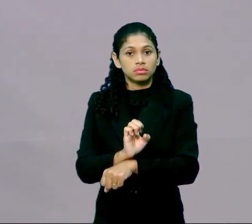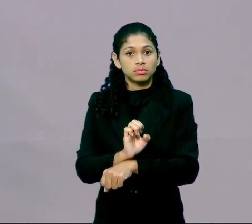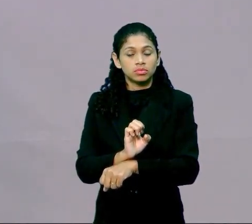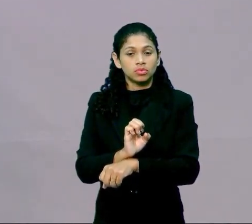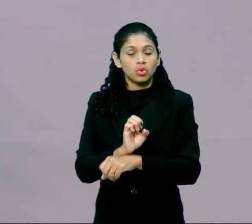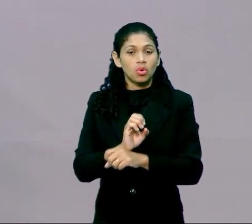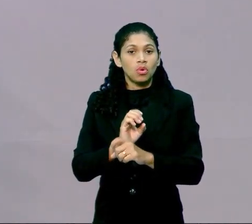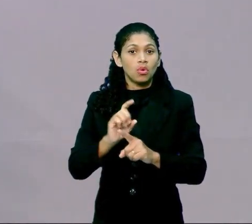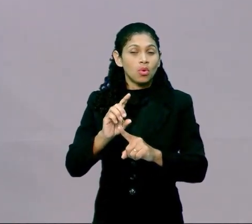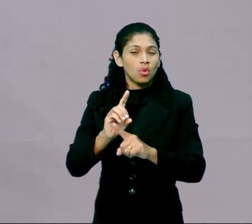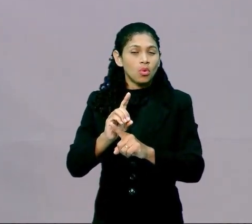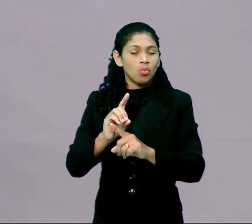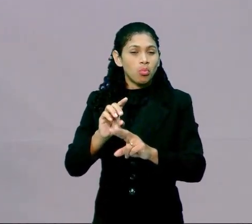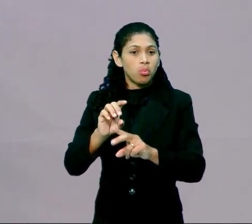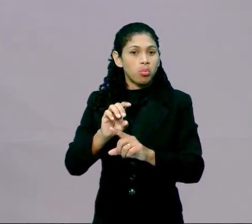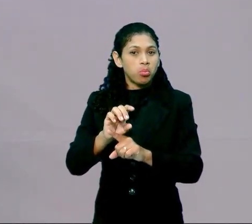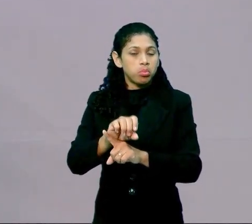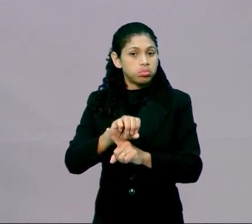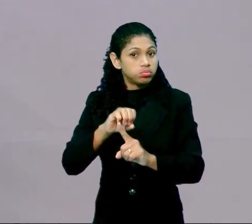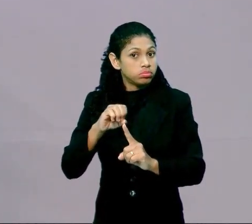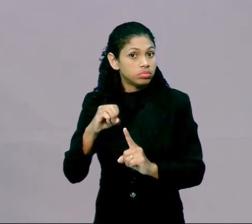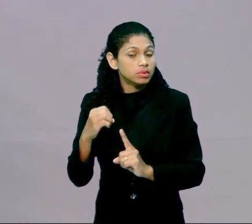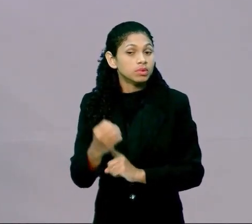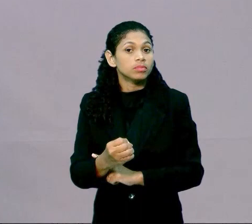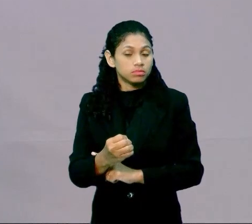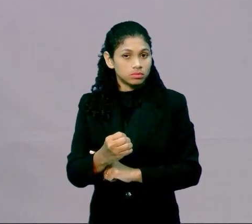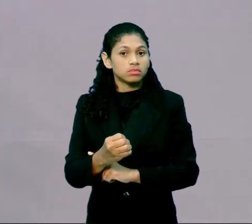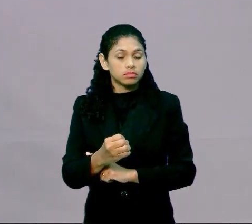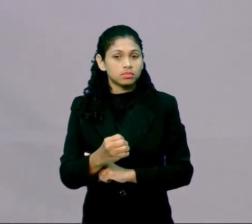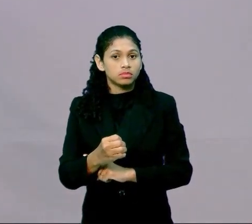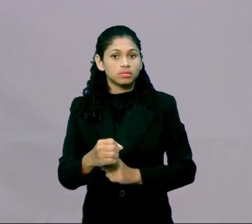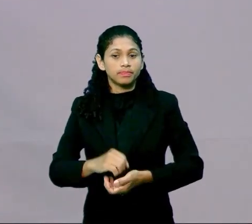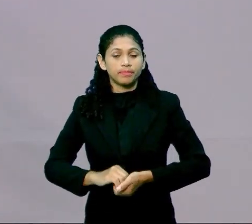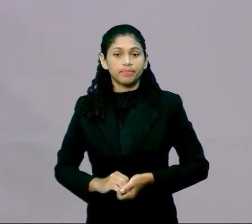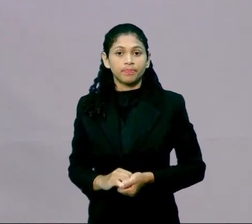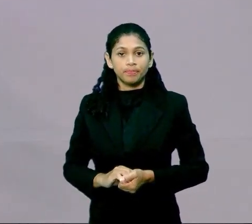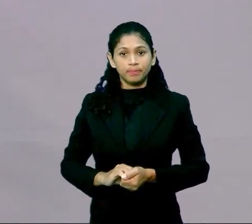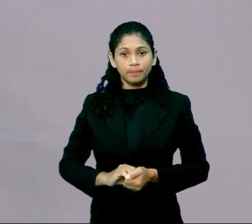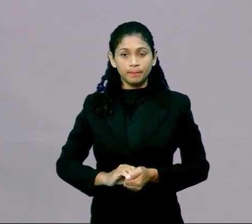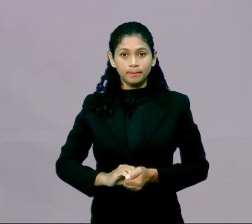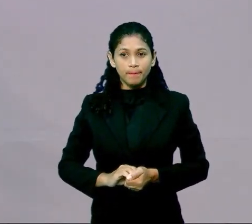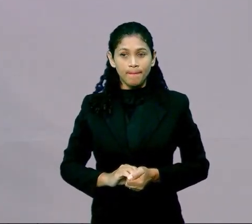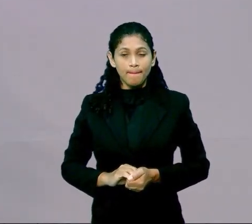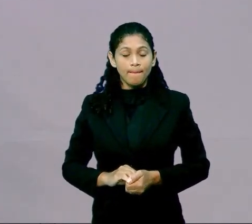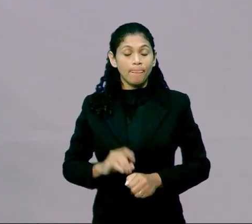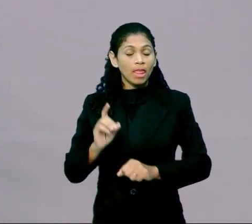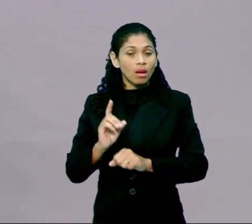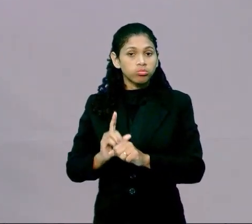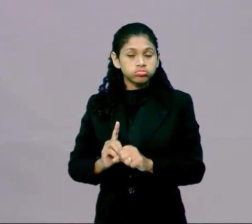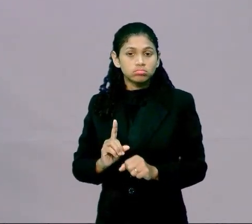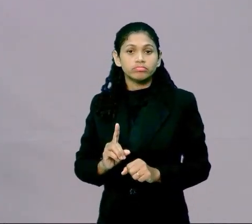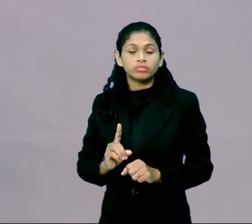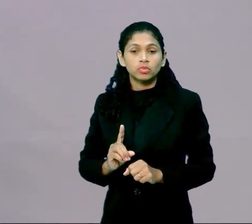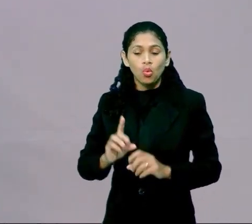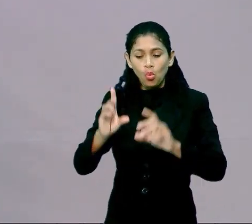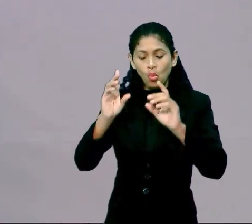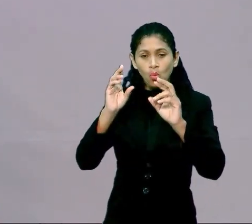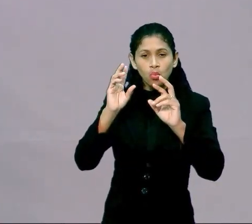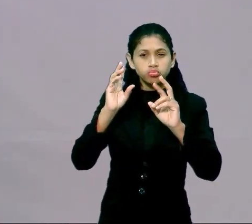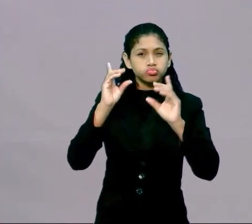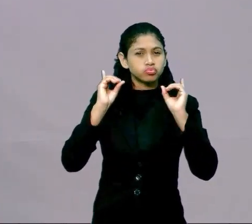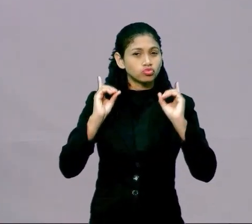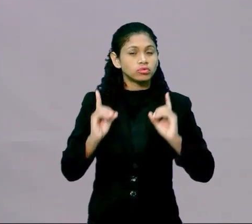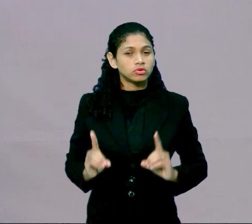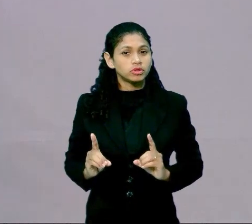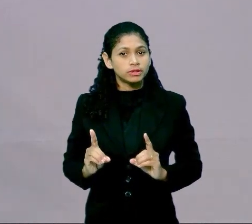toda essa variedade e toda a diversidade. A partir do momento em que os direitos eles não são cumpridos, a